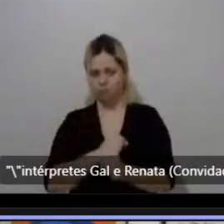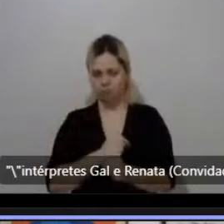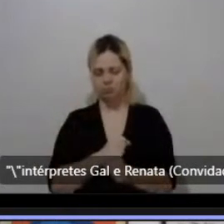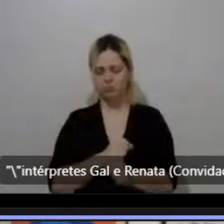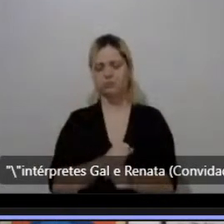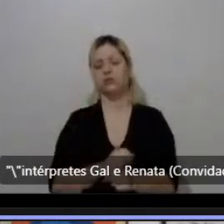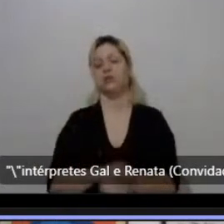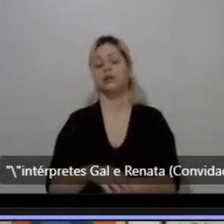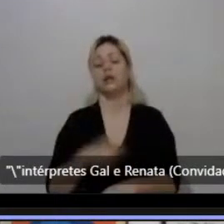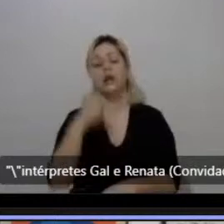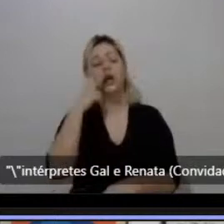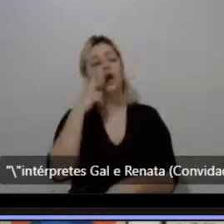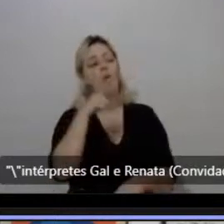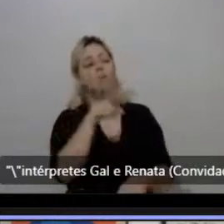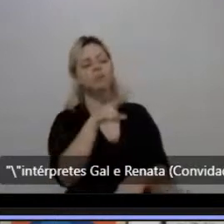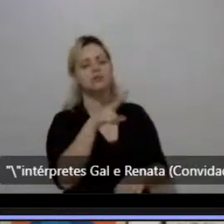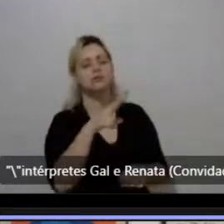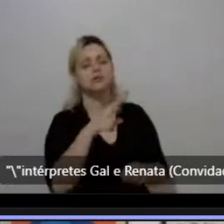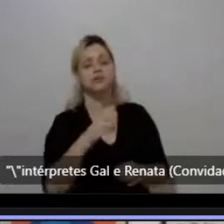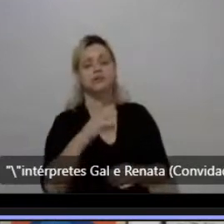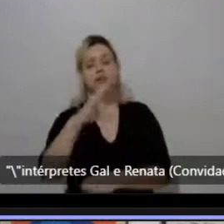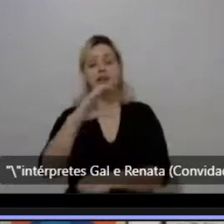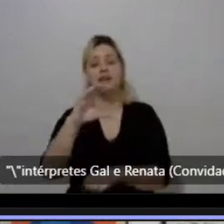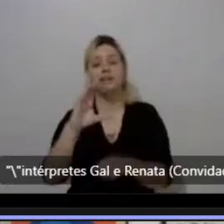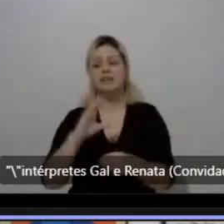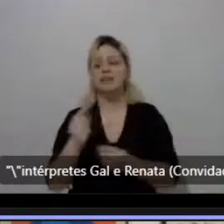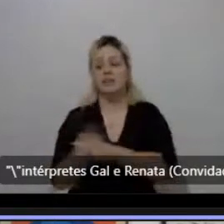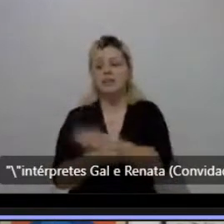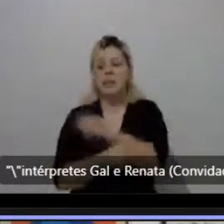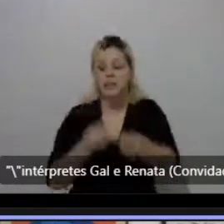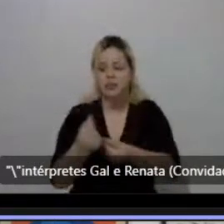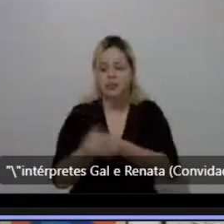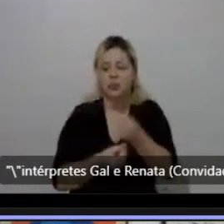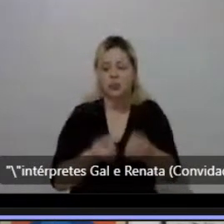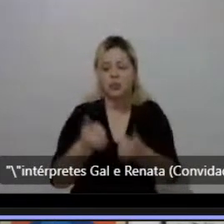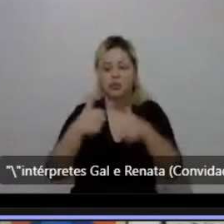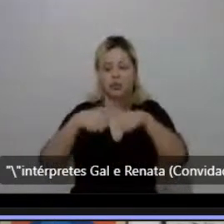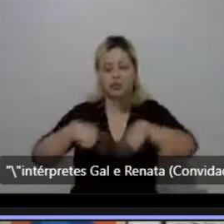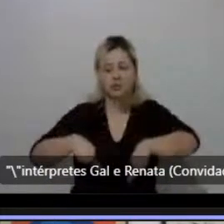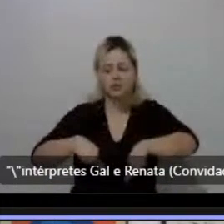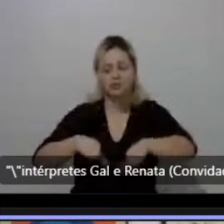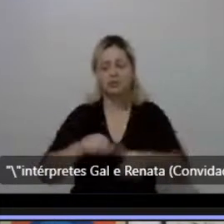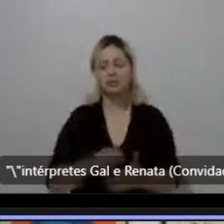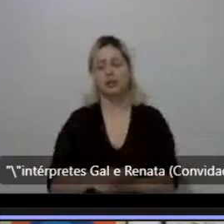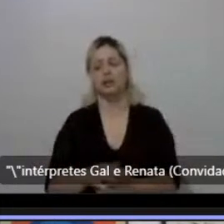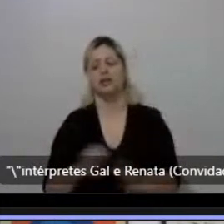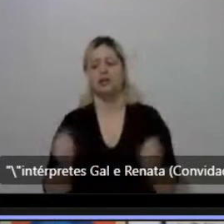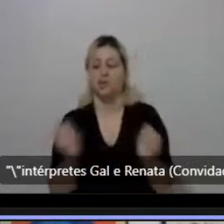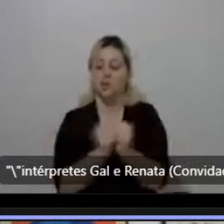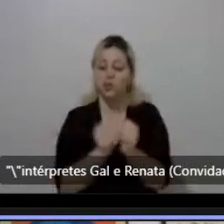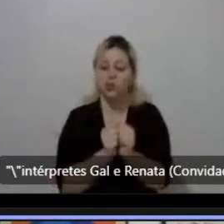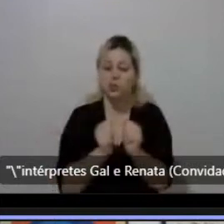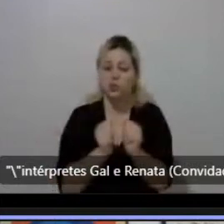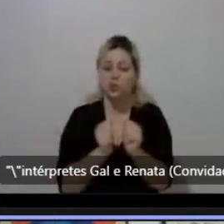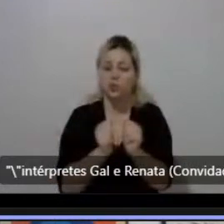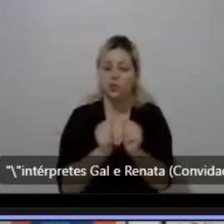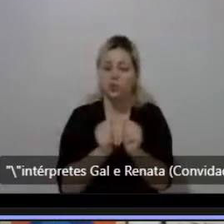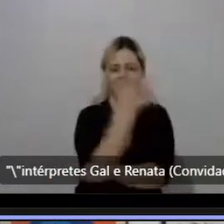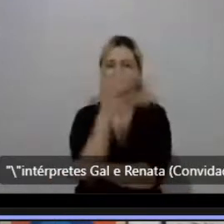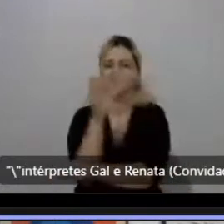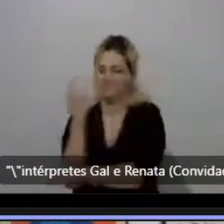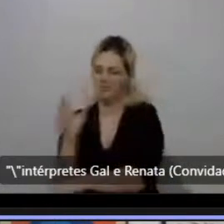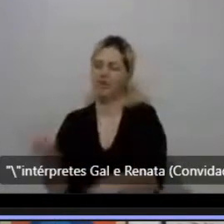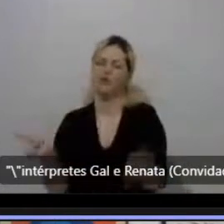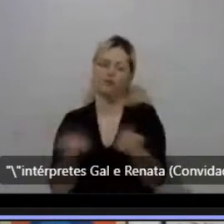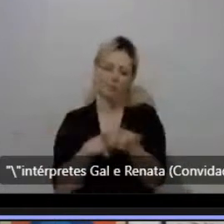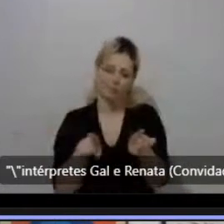gente observa aí uma crise, né, econômica e social desse modelo neoliberal que foi implantado anteriormente. Então, a gente vai ver aí a crise que